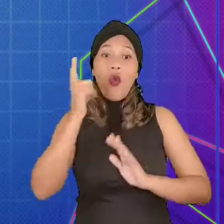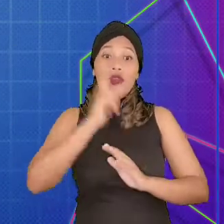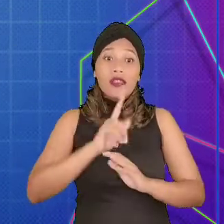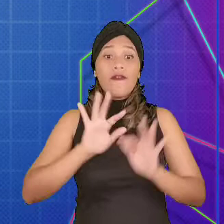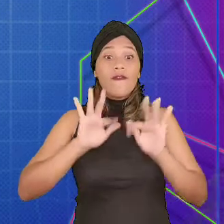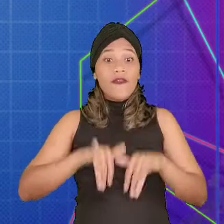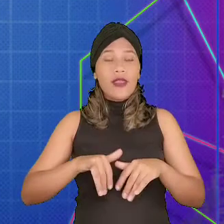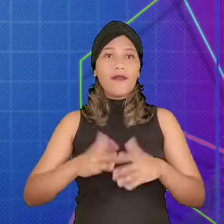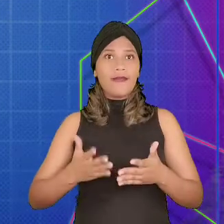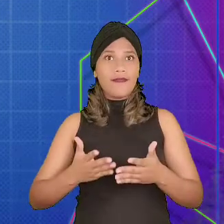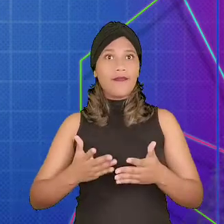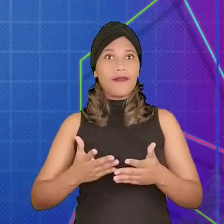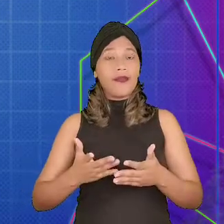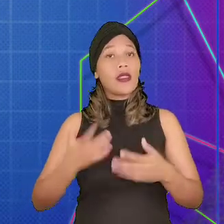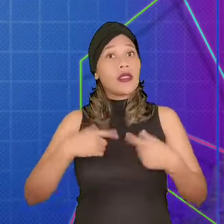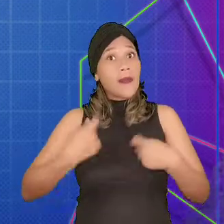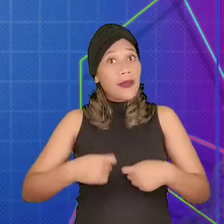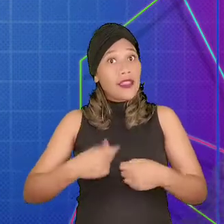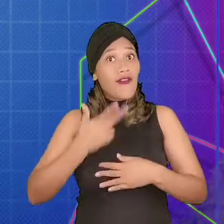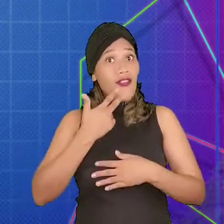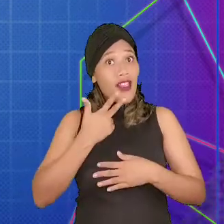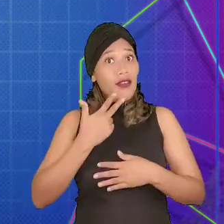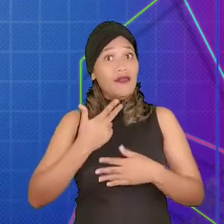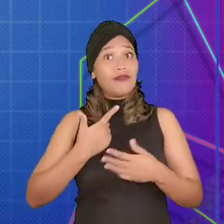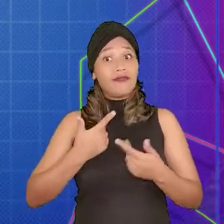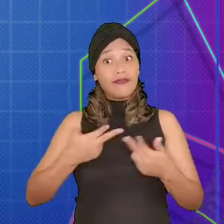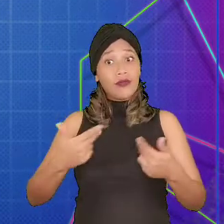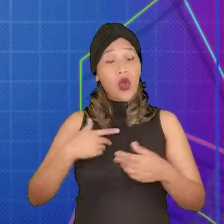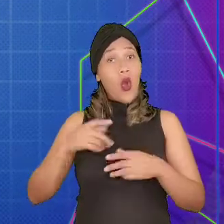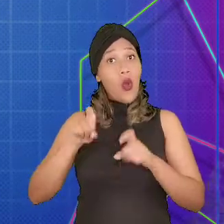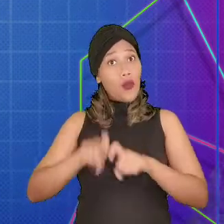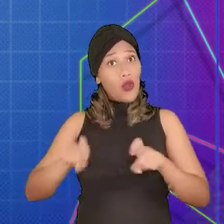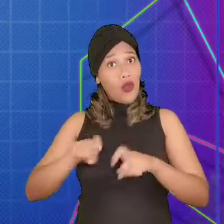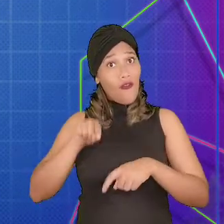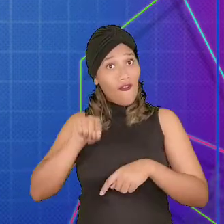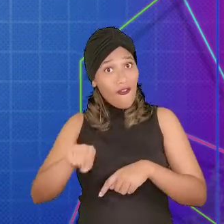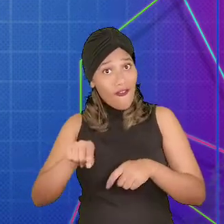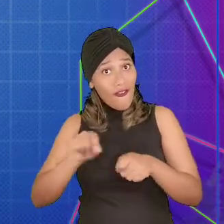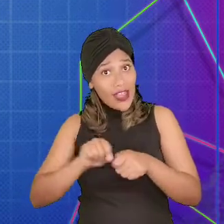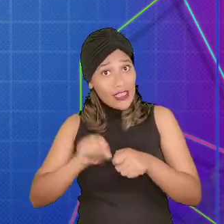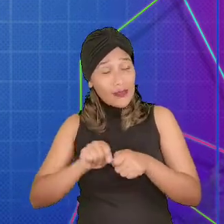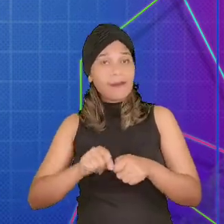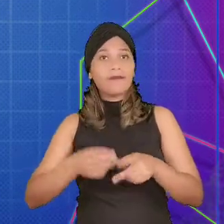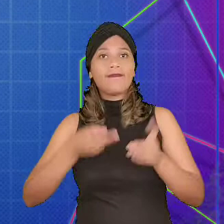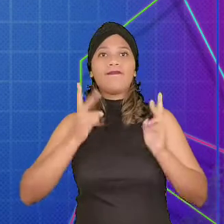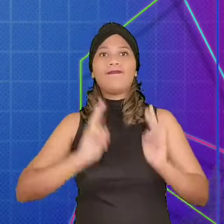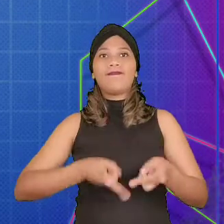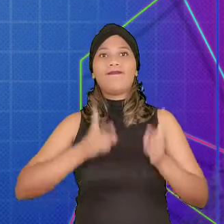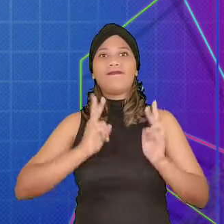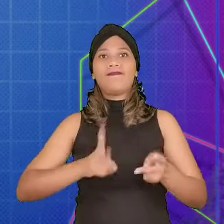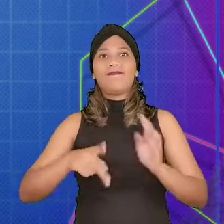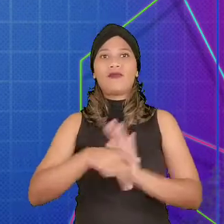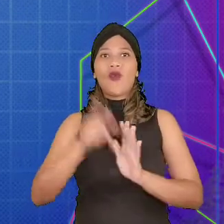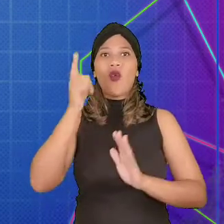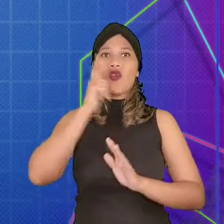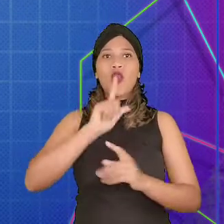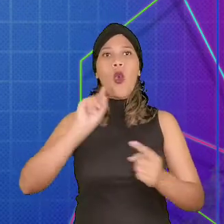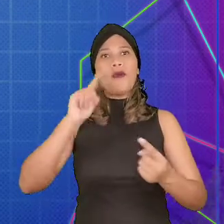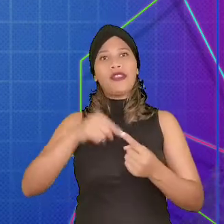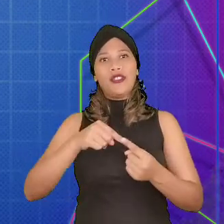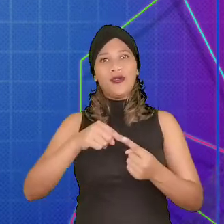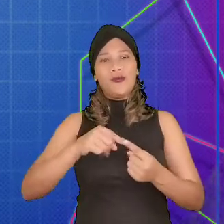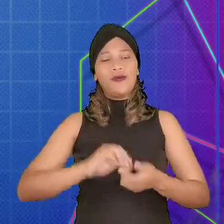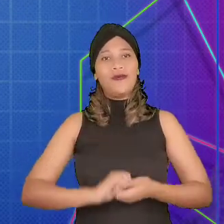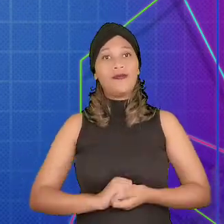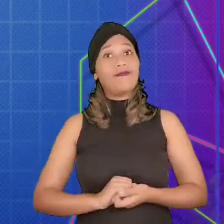da tarefa. E quando a gente precisar falar algo para o nosso computador fazer, a gente vai usar desse mesmo meio para alcançar nosso